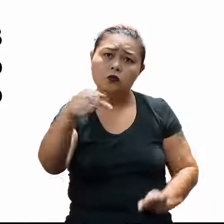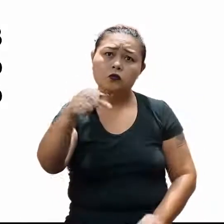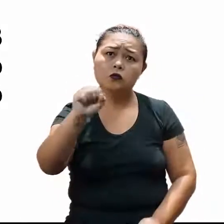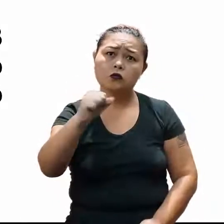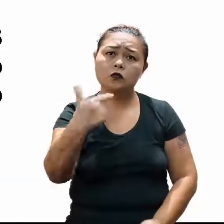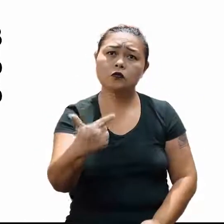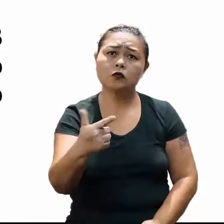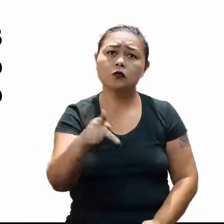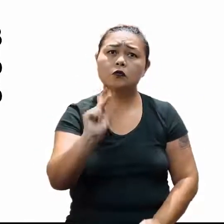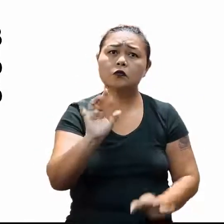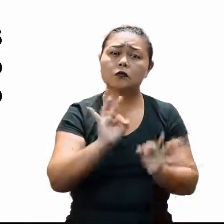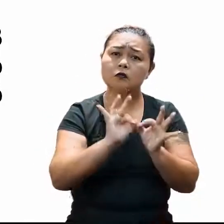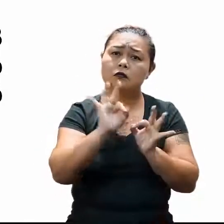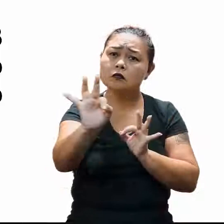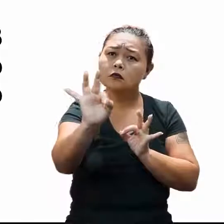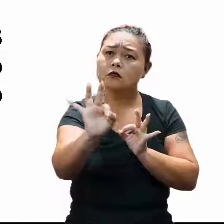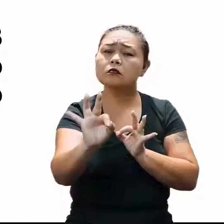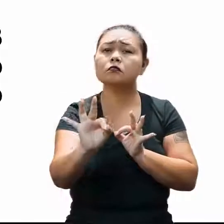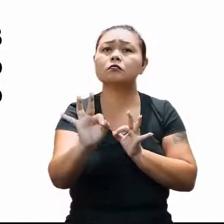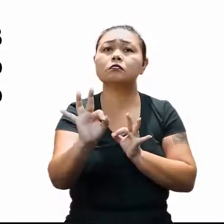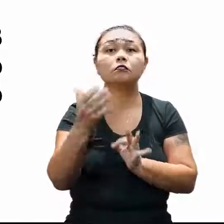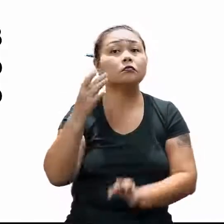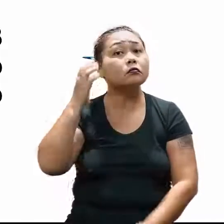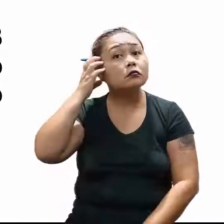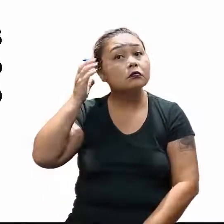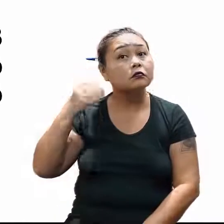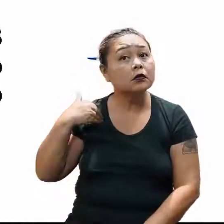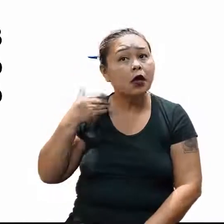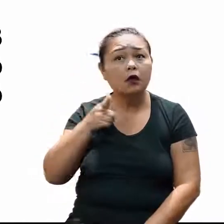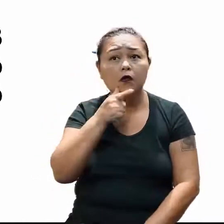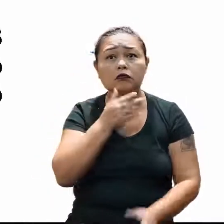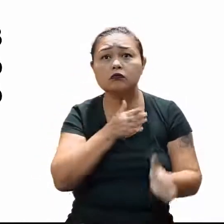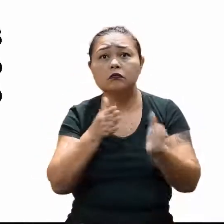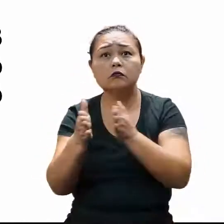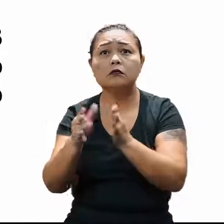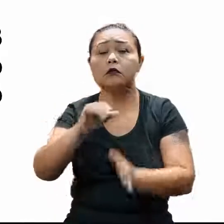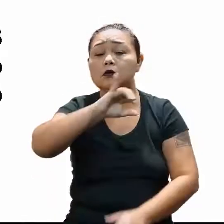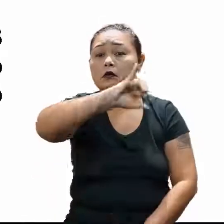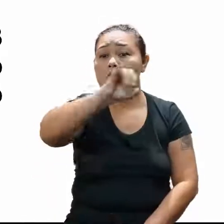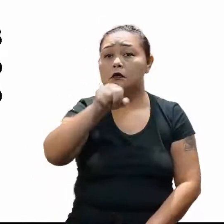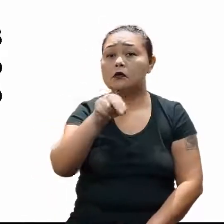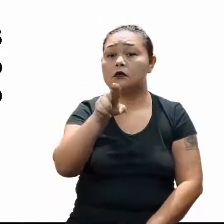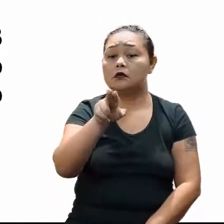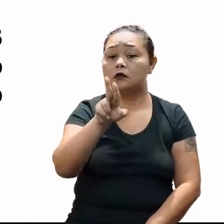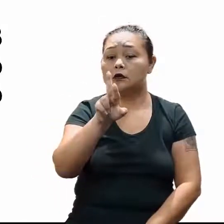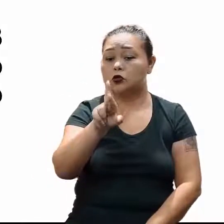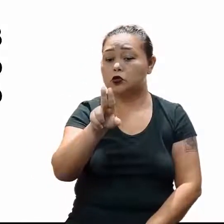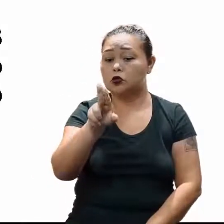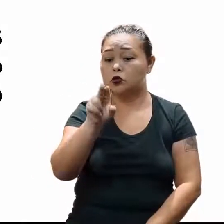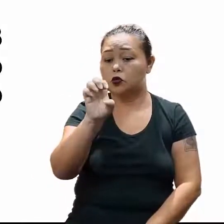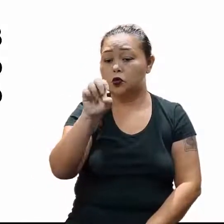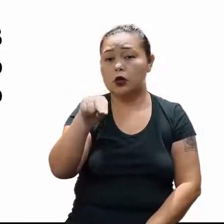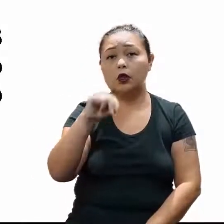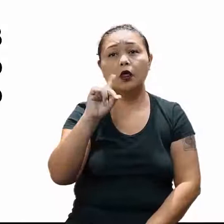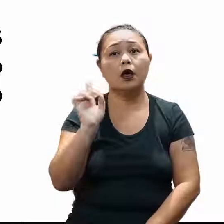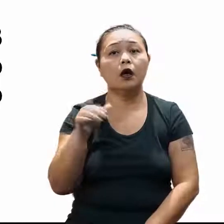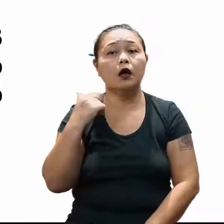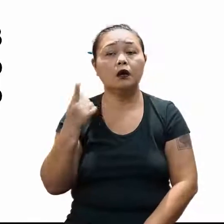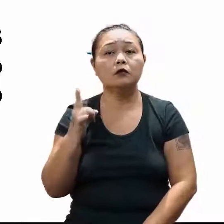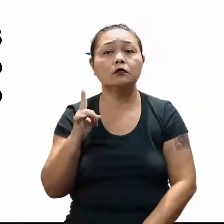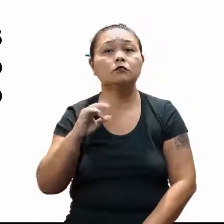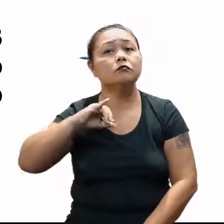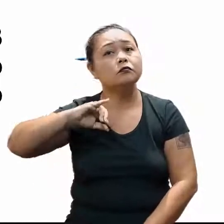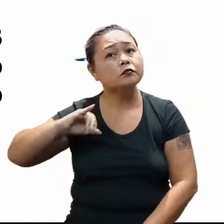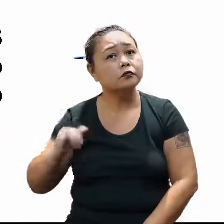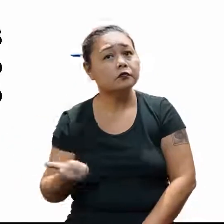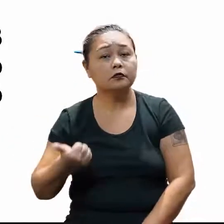de reconhecimento. Então, sai de Cuiabá até o rio Juruena. Inclusive, também ele vai aproveitar, nessa